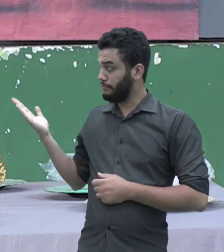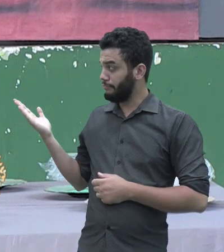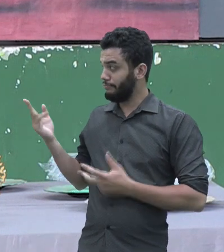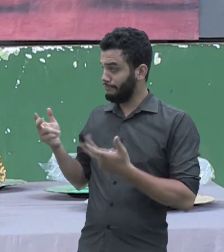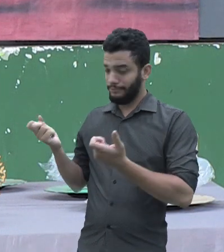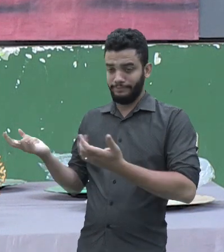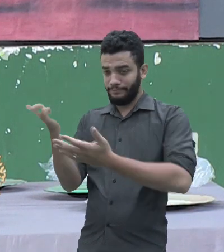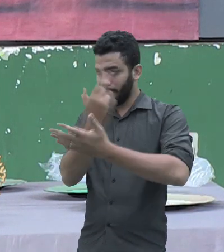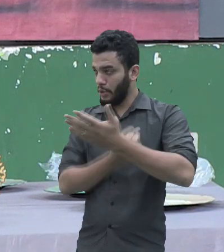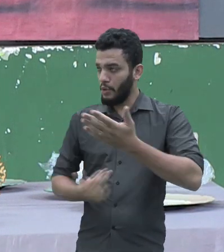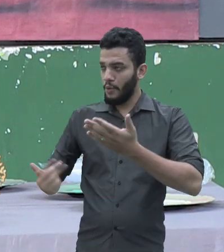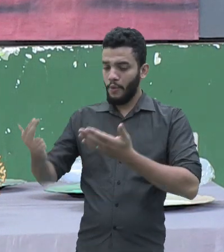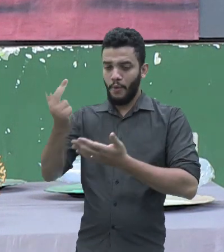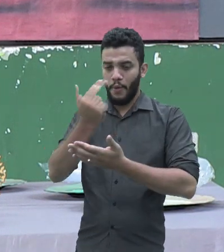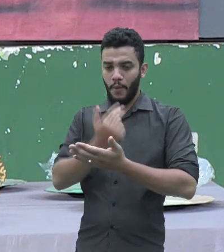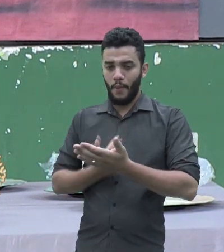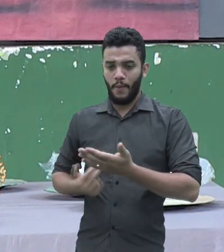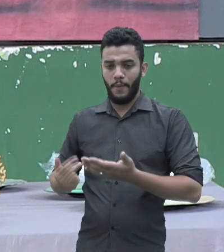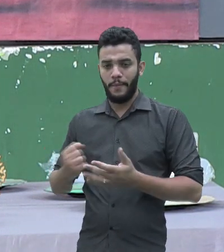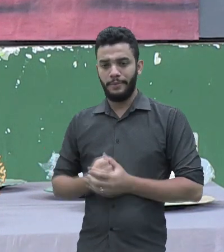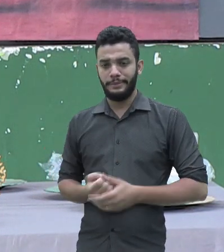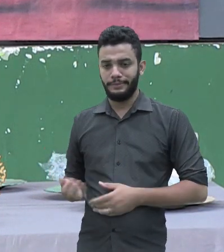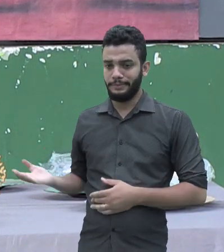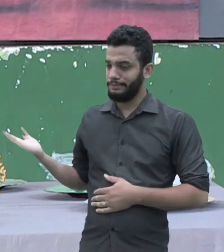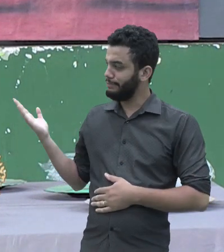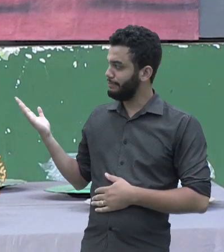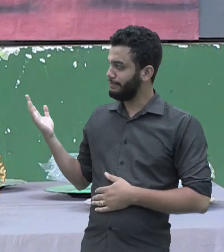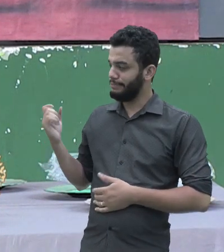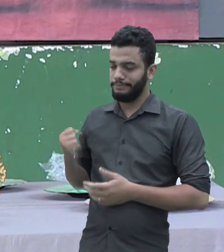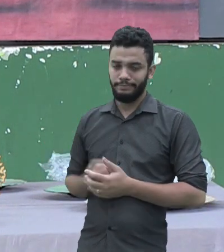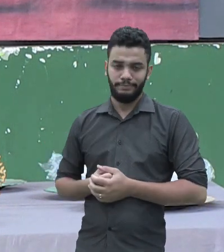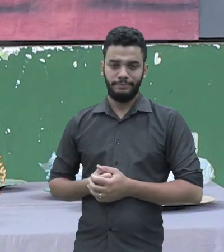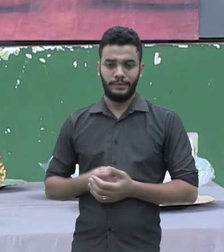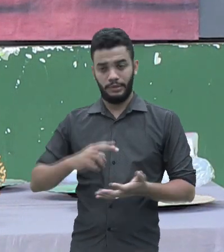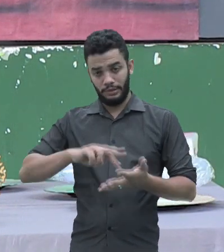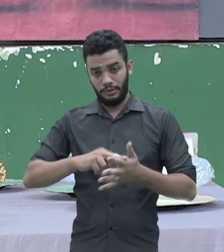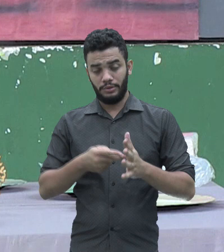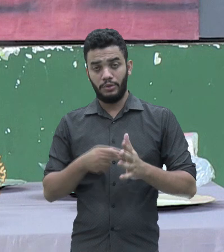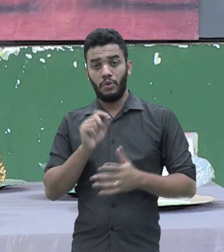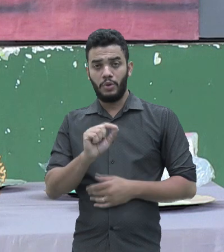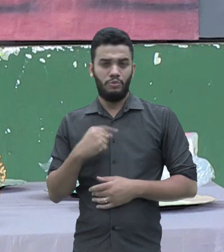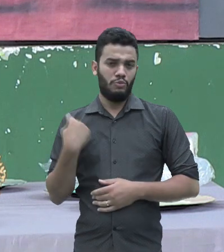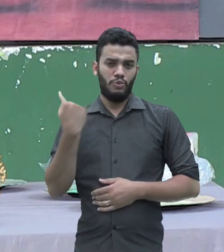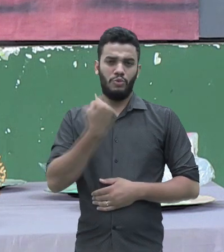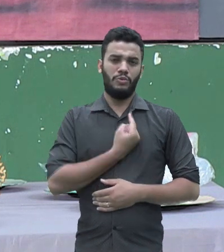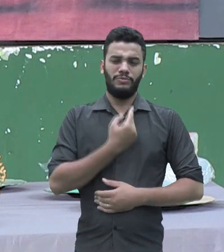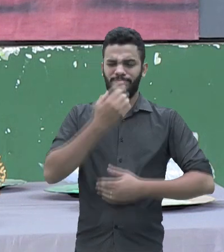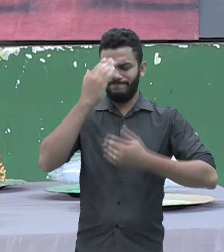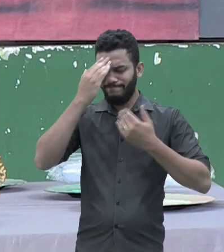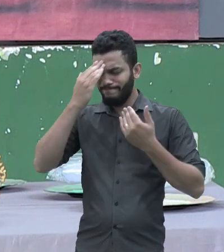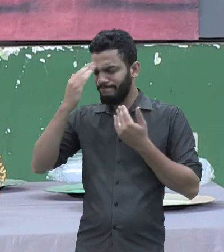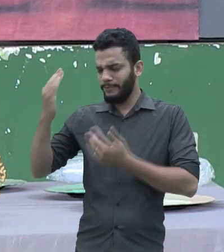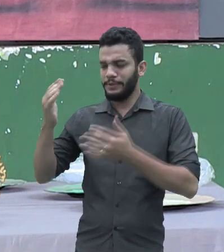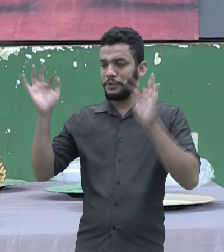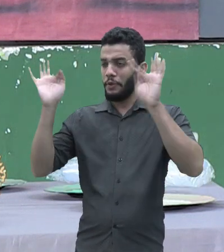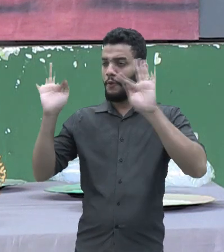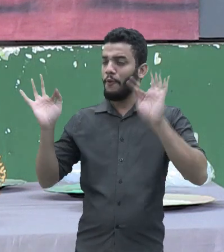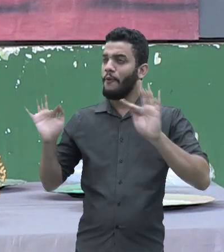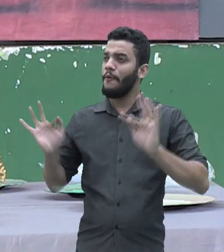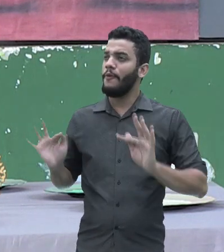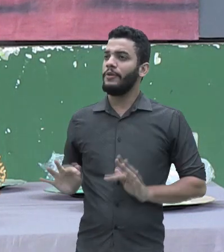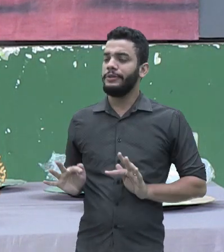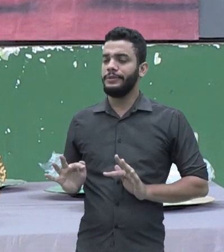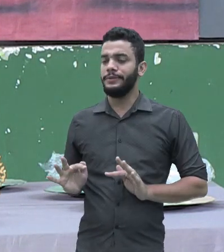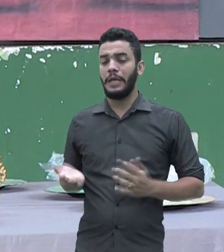are you thankful for? Né? Todos nós somos gratos, né, por alguma coisa. Então, what are you thankful for? Pelo que